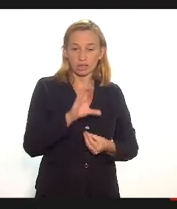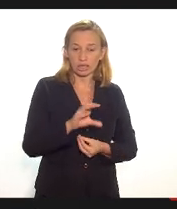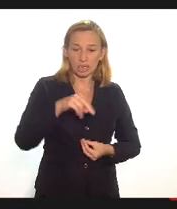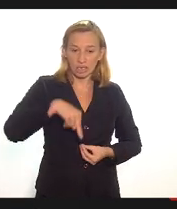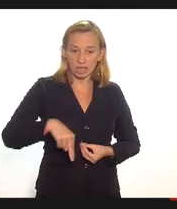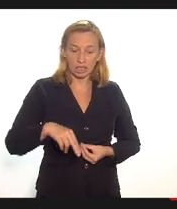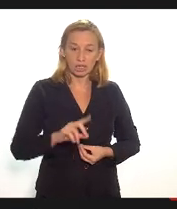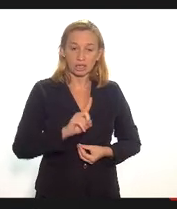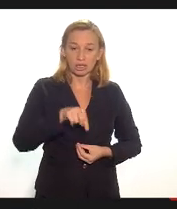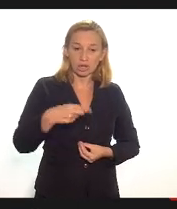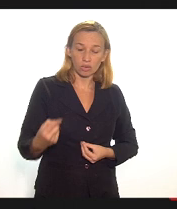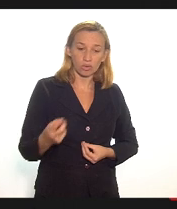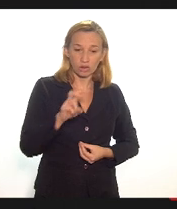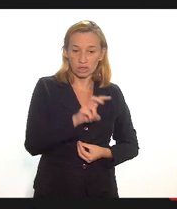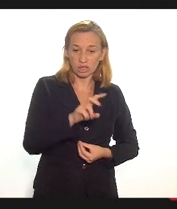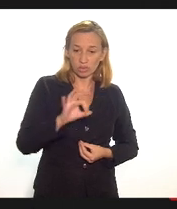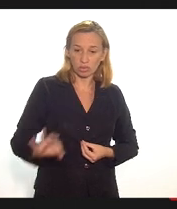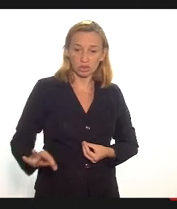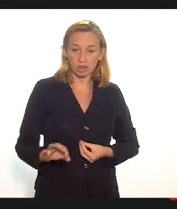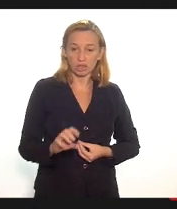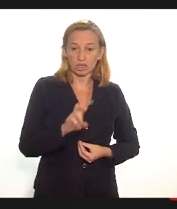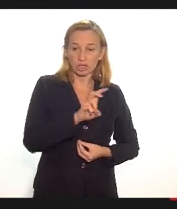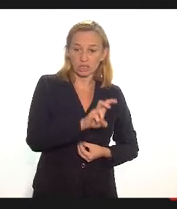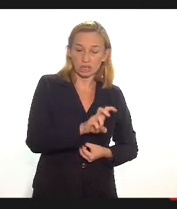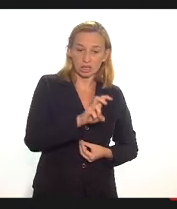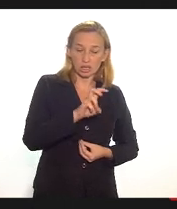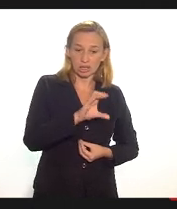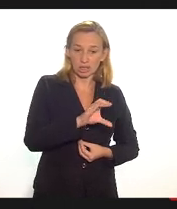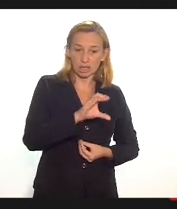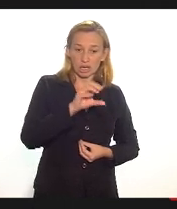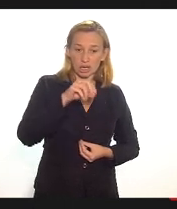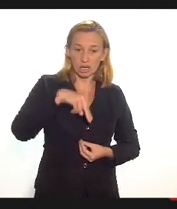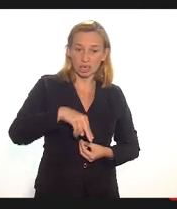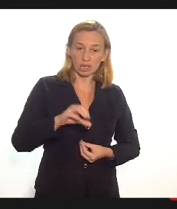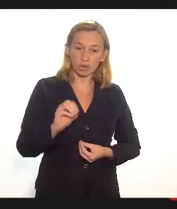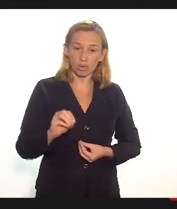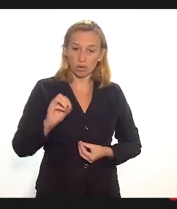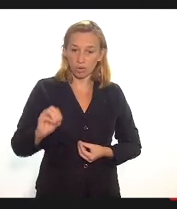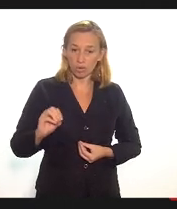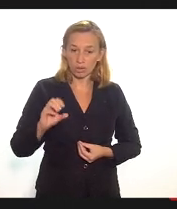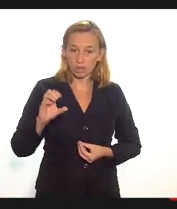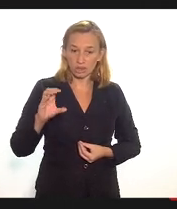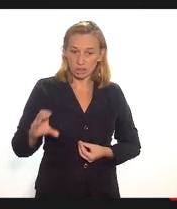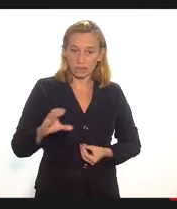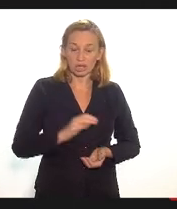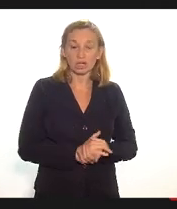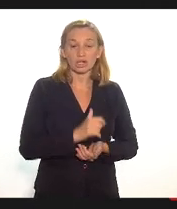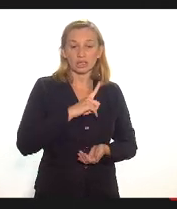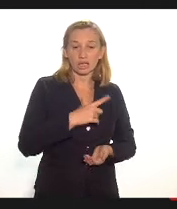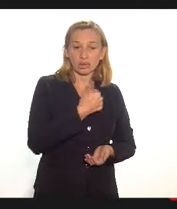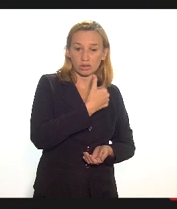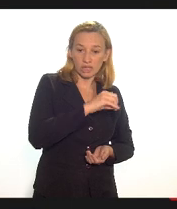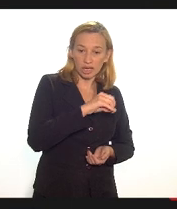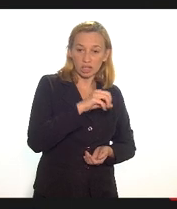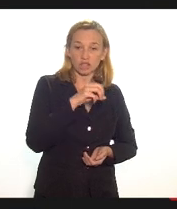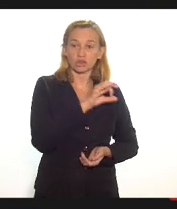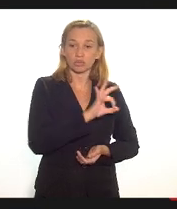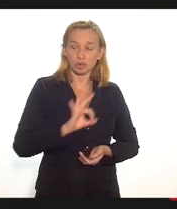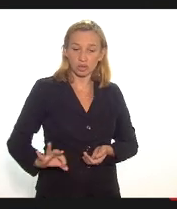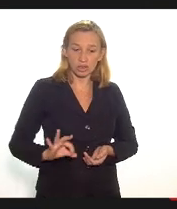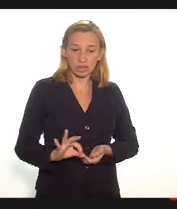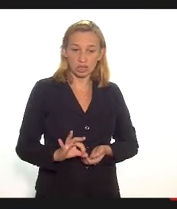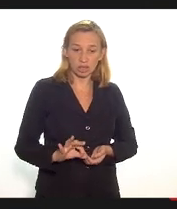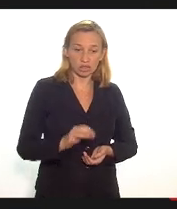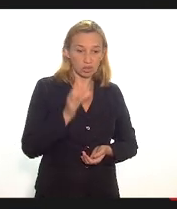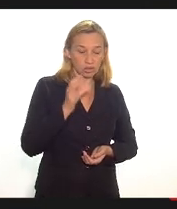outros 5% pela CNOOC. Bom, então eu tenho 10% aqui dos chineses,